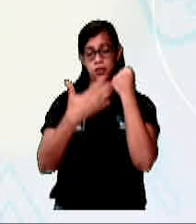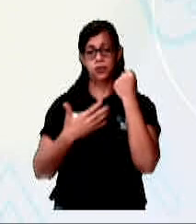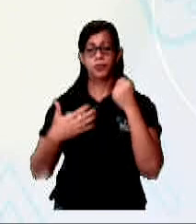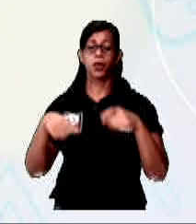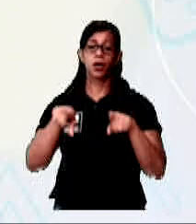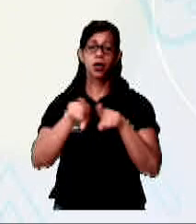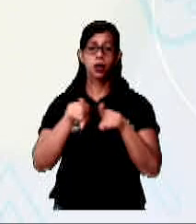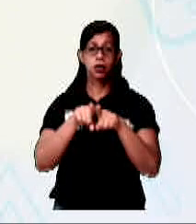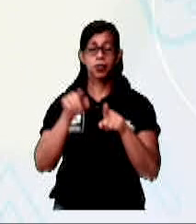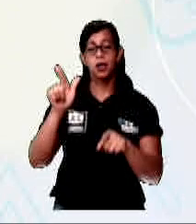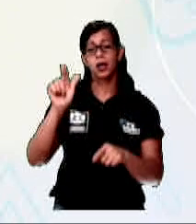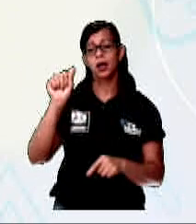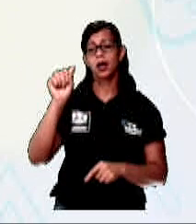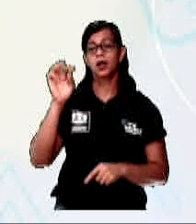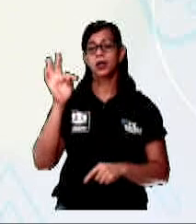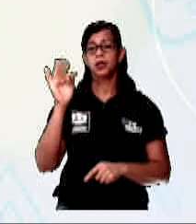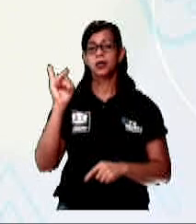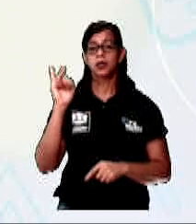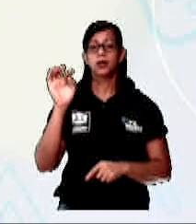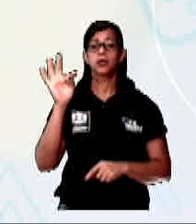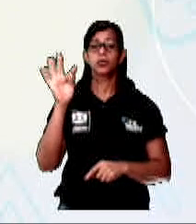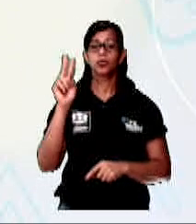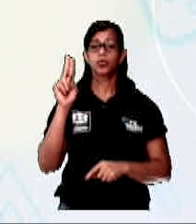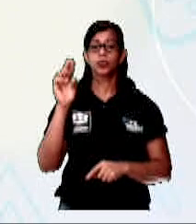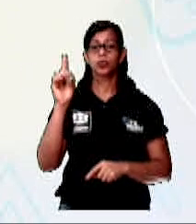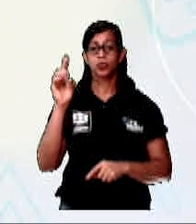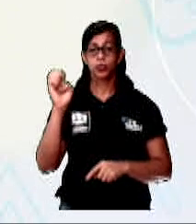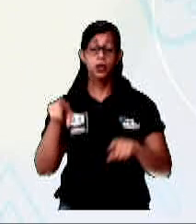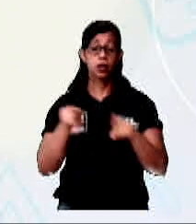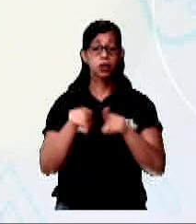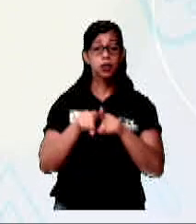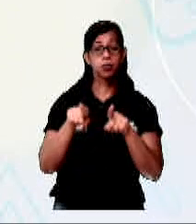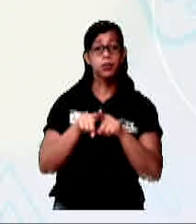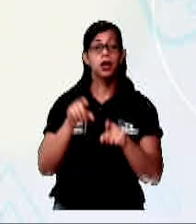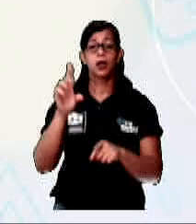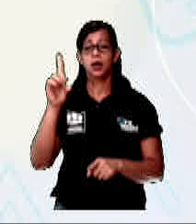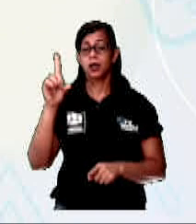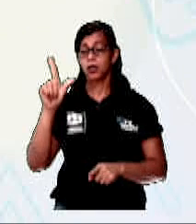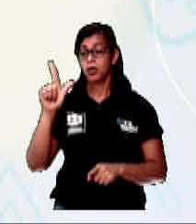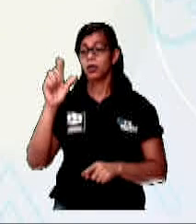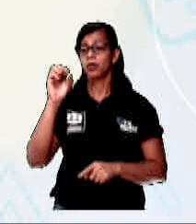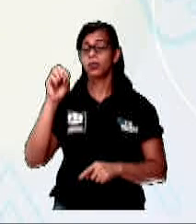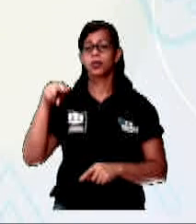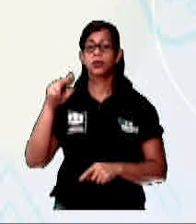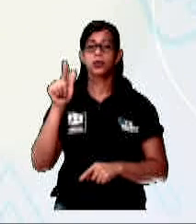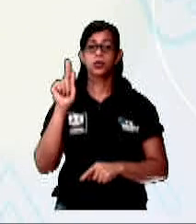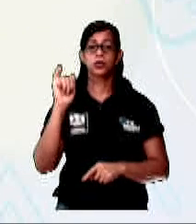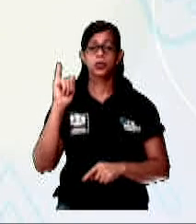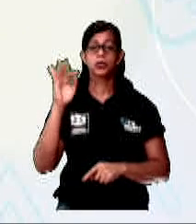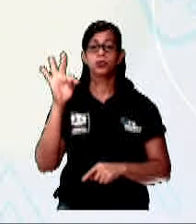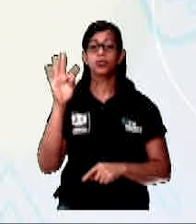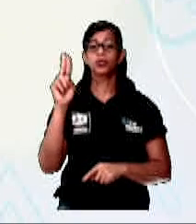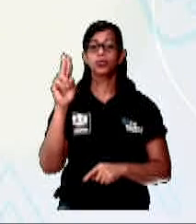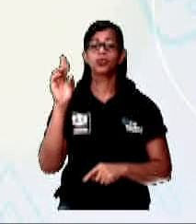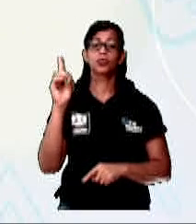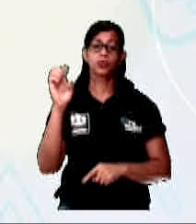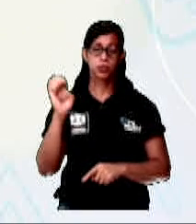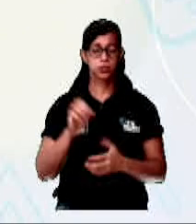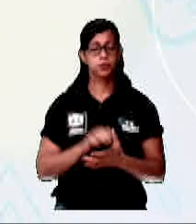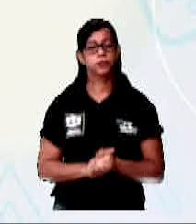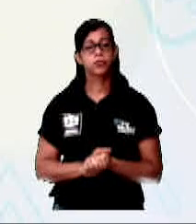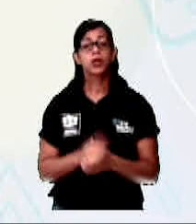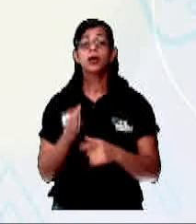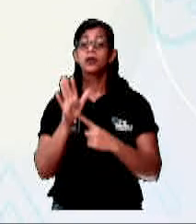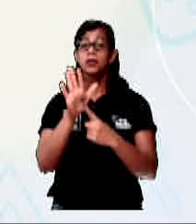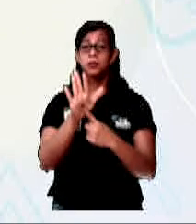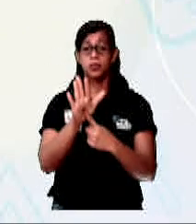a latitude e a longitude, respectivamente, nos lugares propostos. E aí ele diz para a gente o que